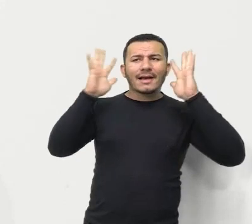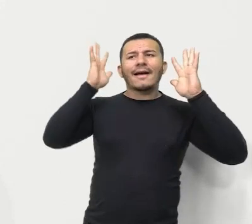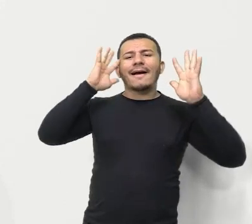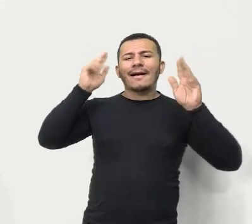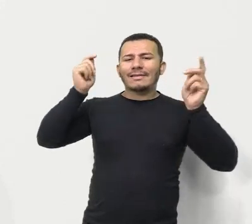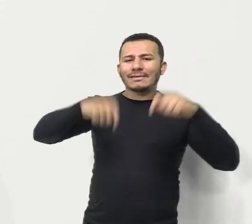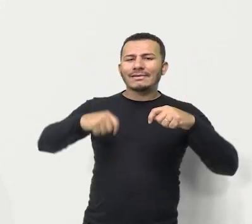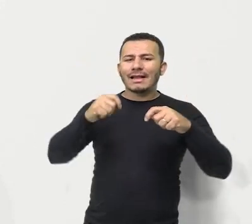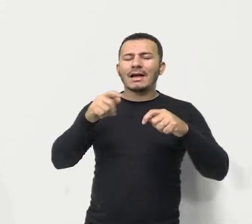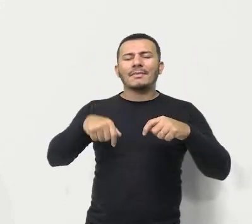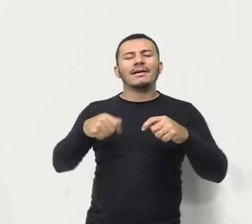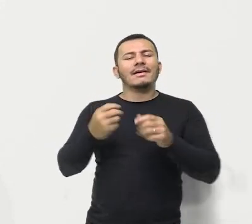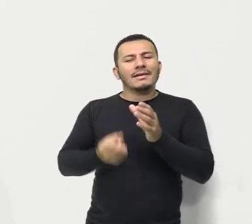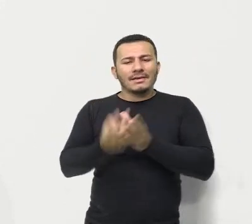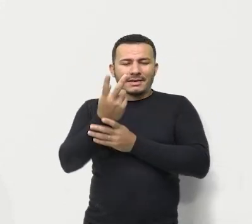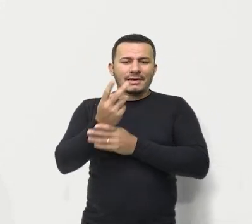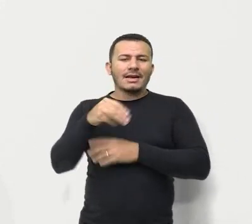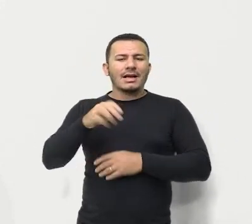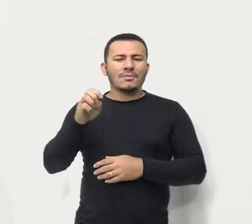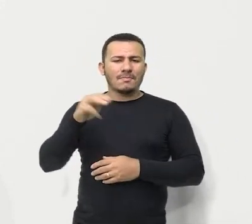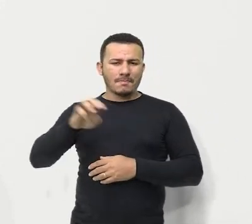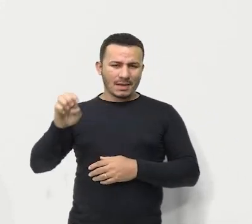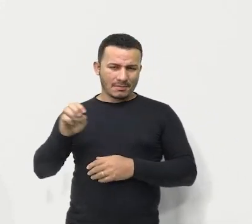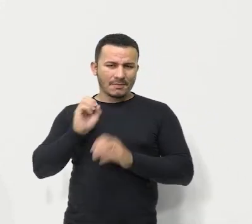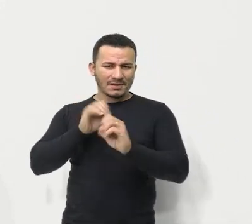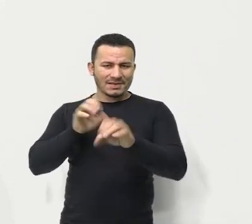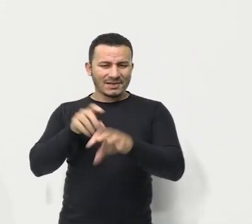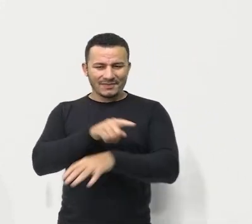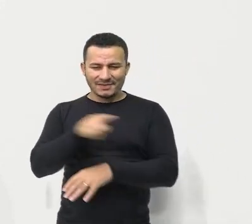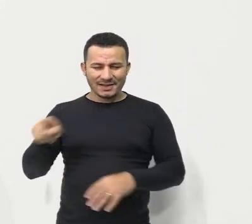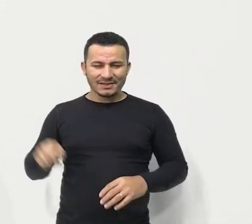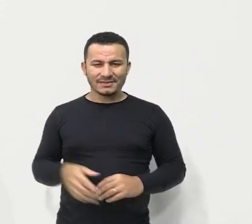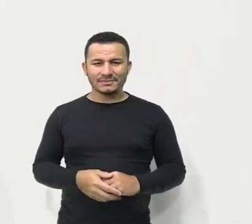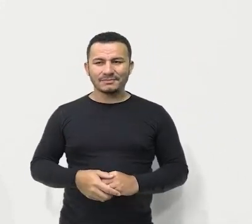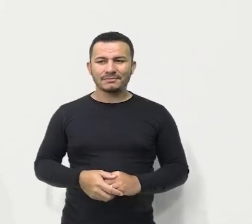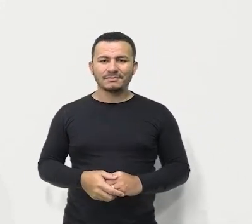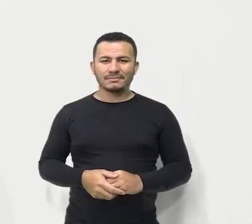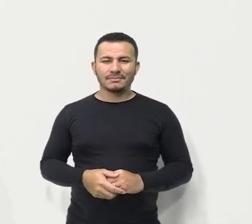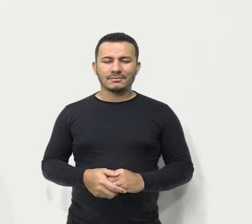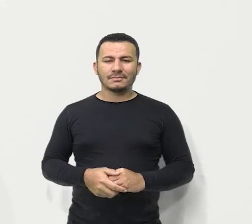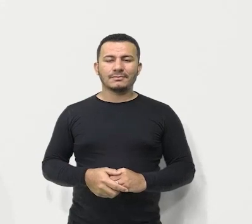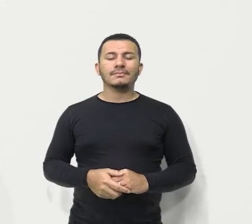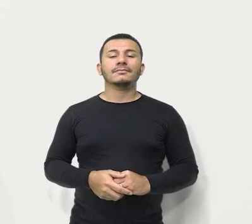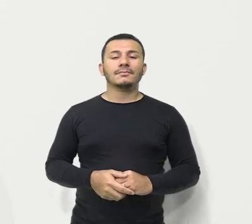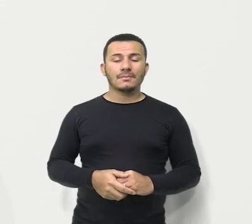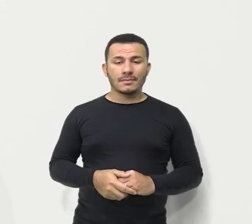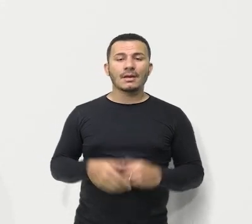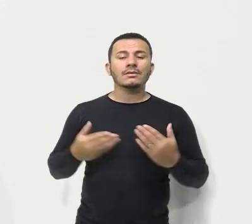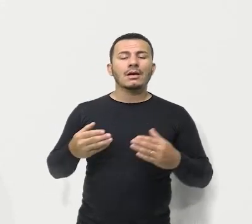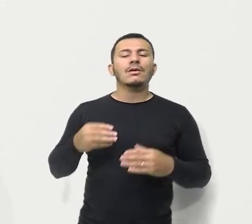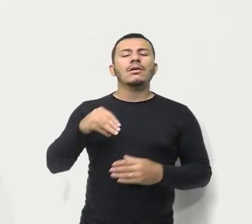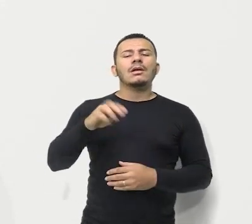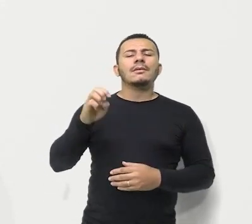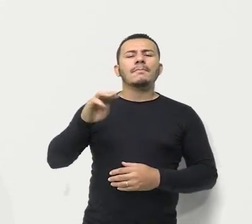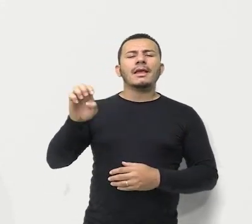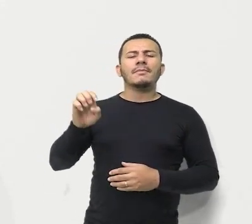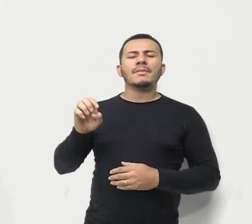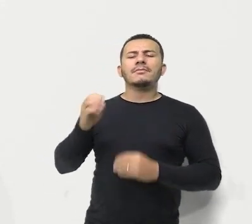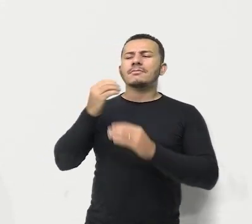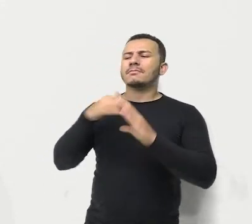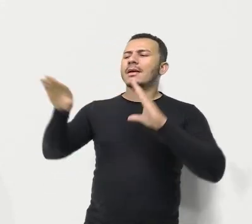criar um meme para trabalhar aqui com vocês, tá certo? Quem é o destinatário? Esse meme foi produzido para